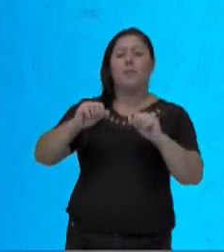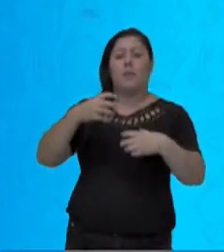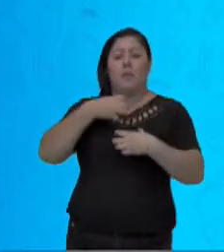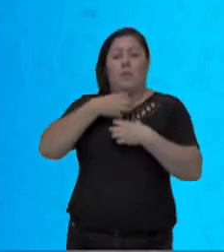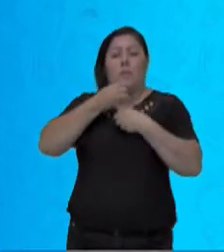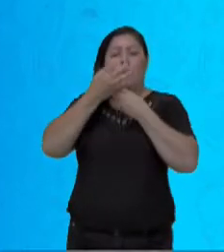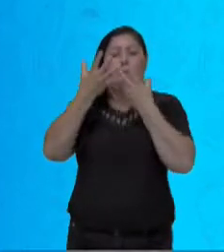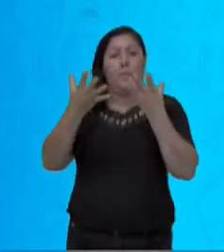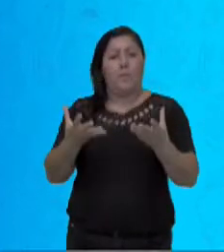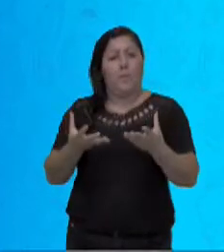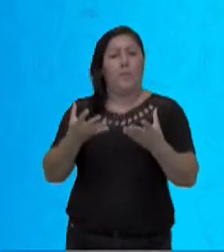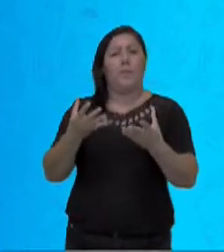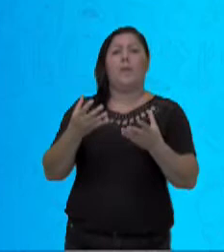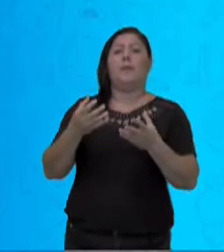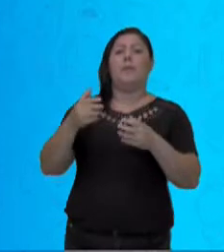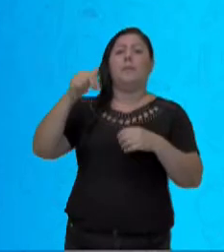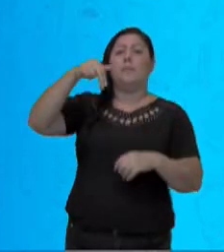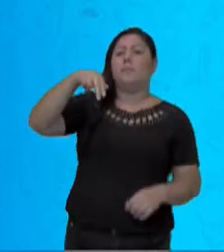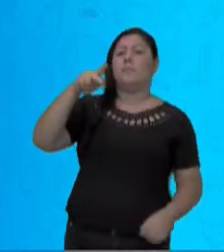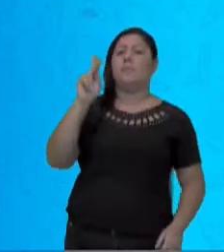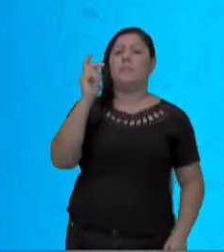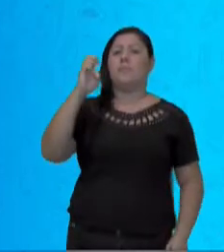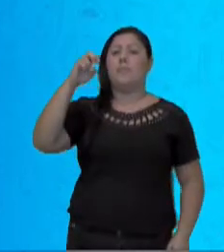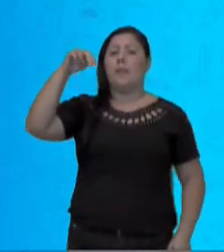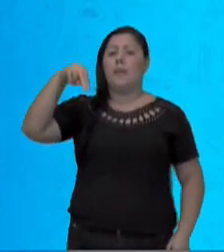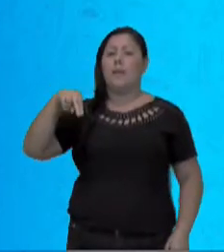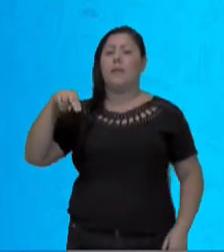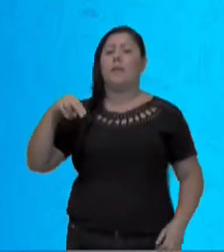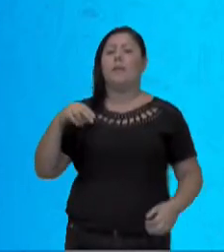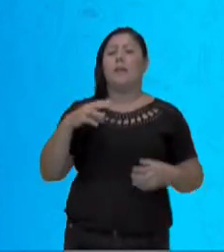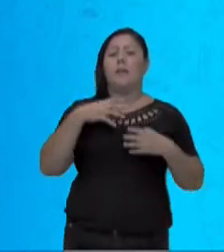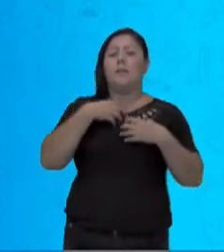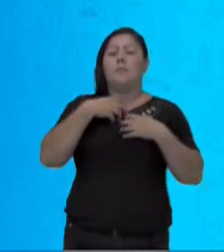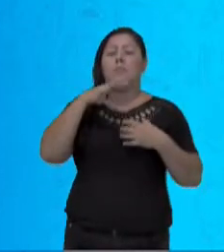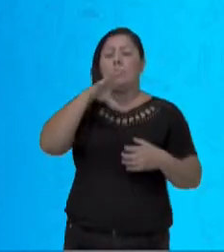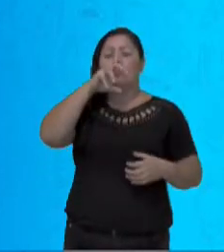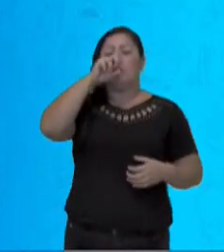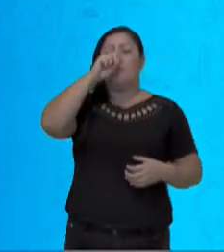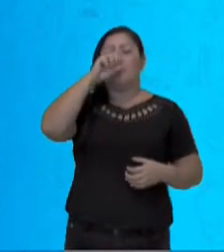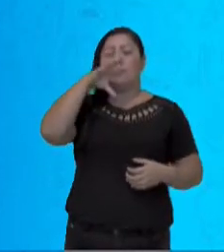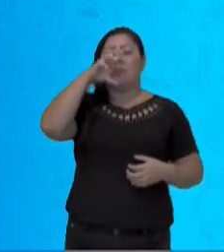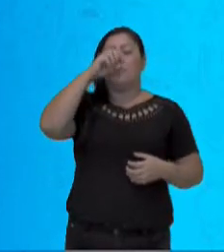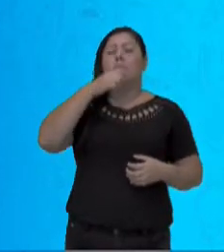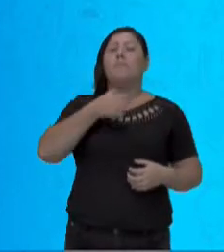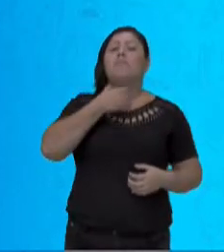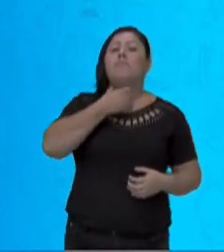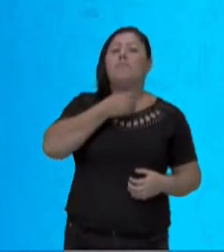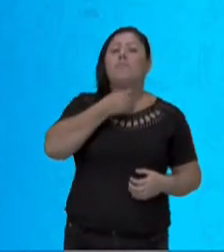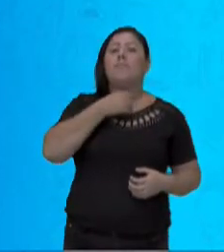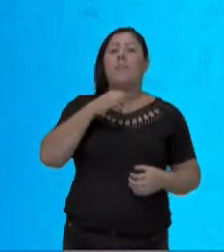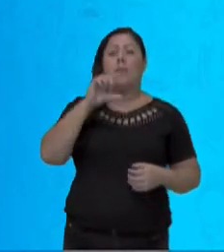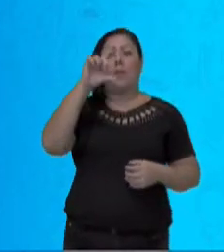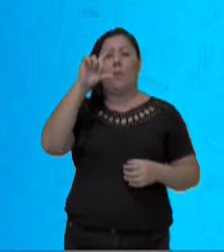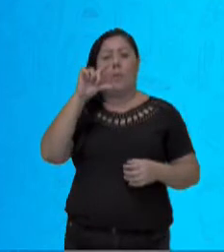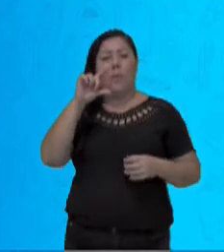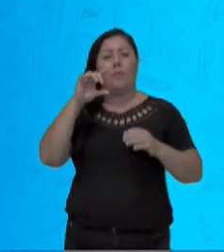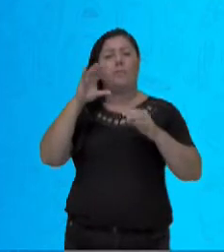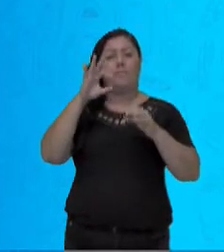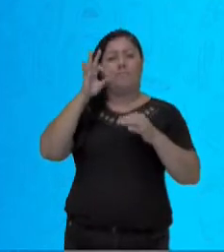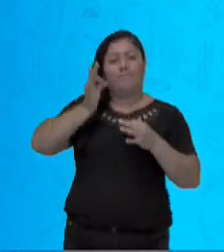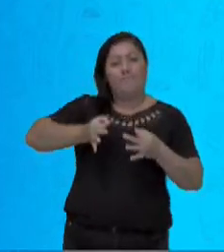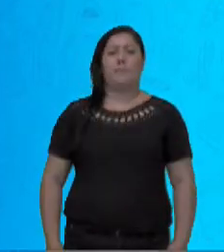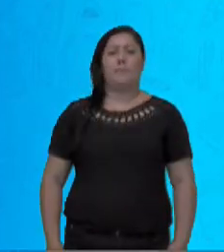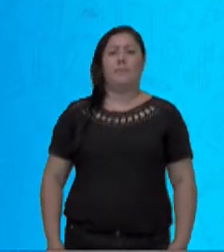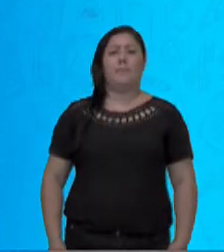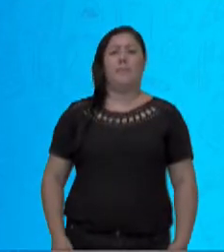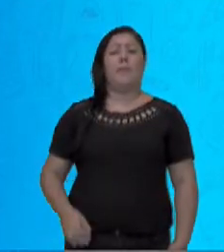acompanhar, manter a sua respiração, um tom de voz adequado e também fazer um